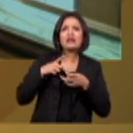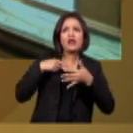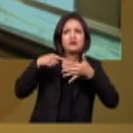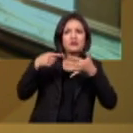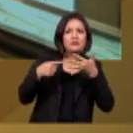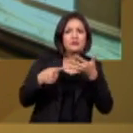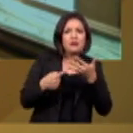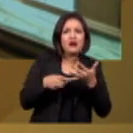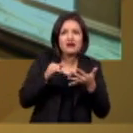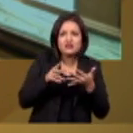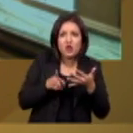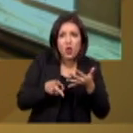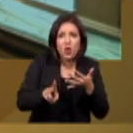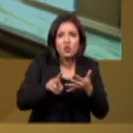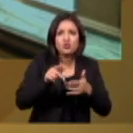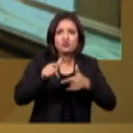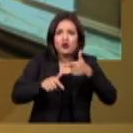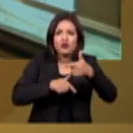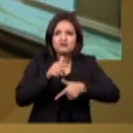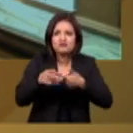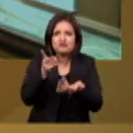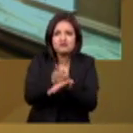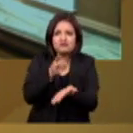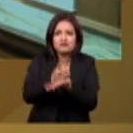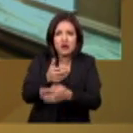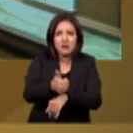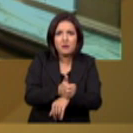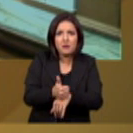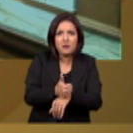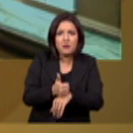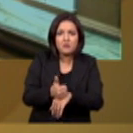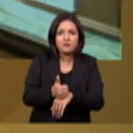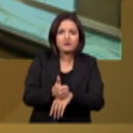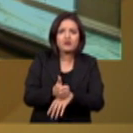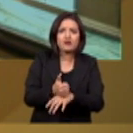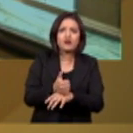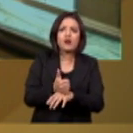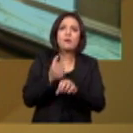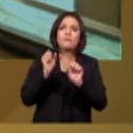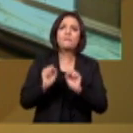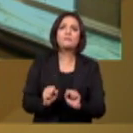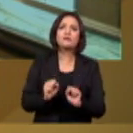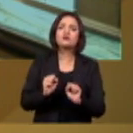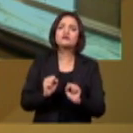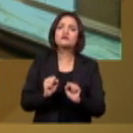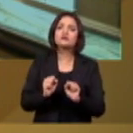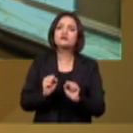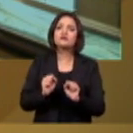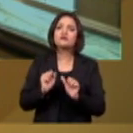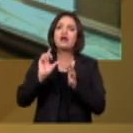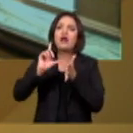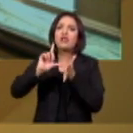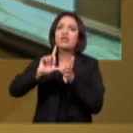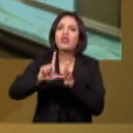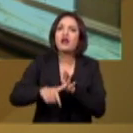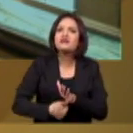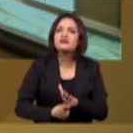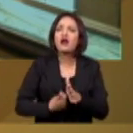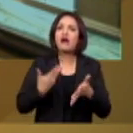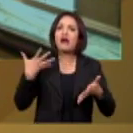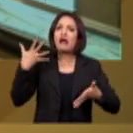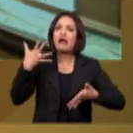posso o exercício um sonho possa retardar ou